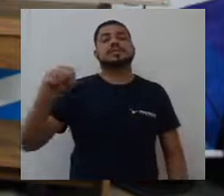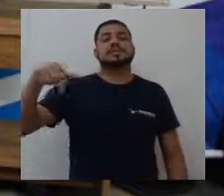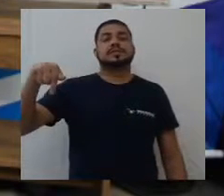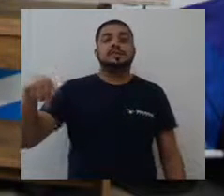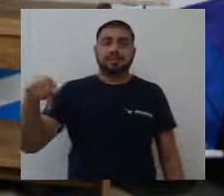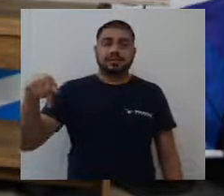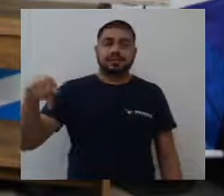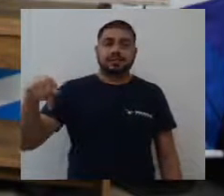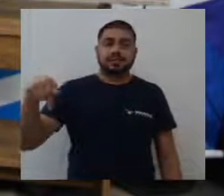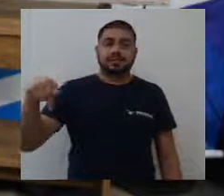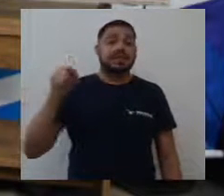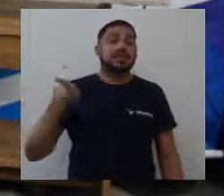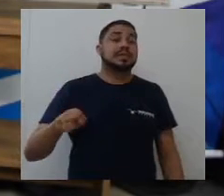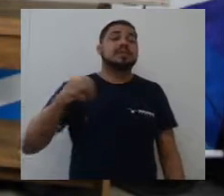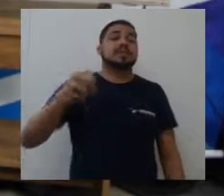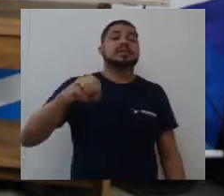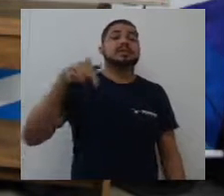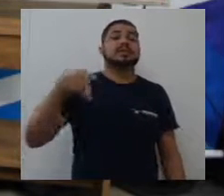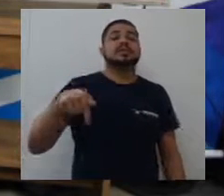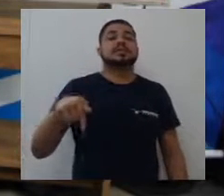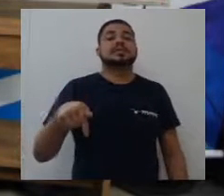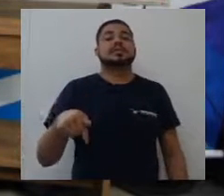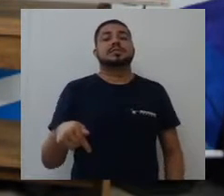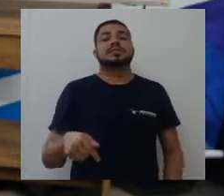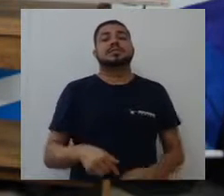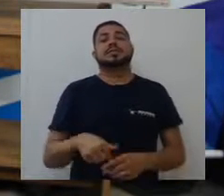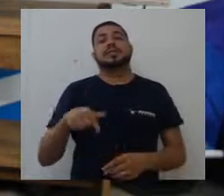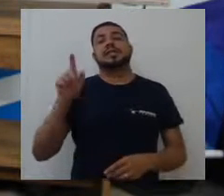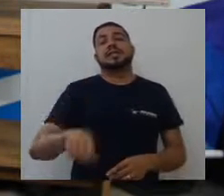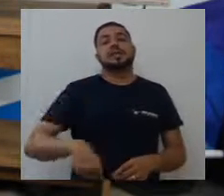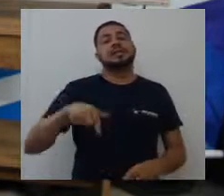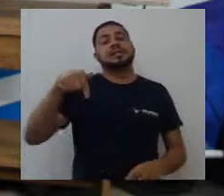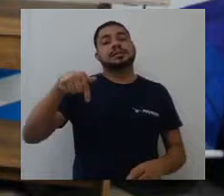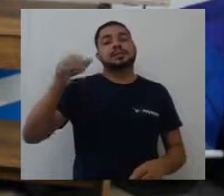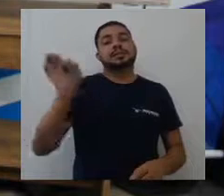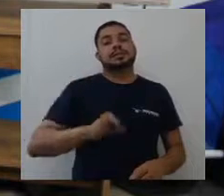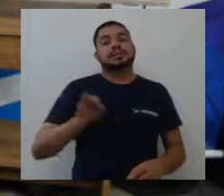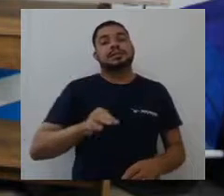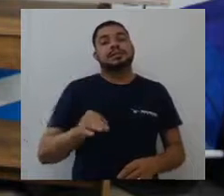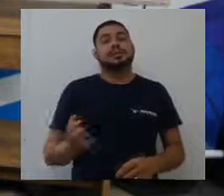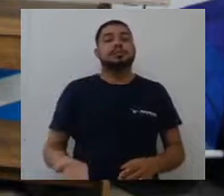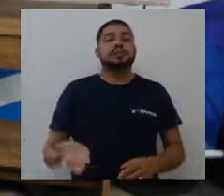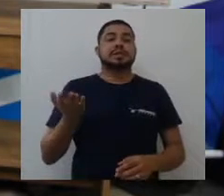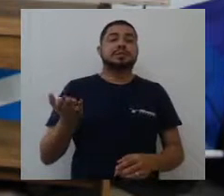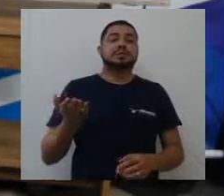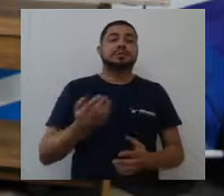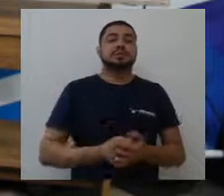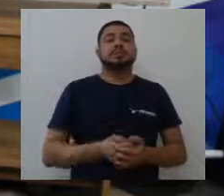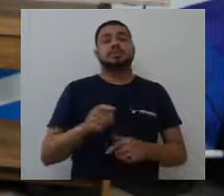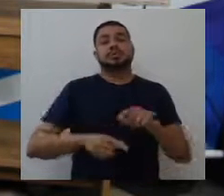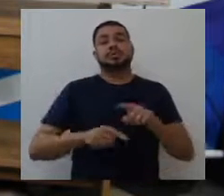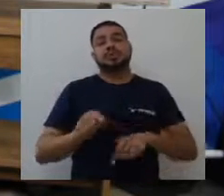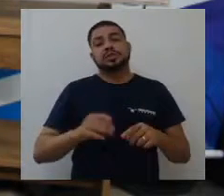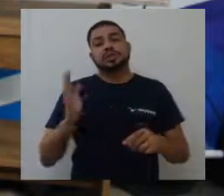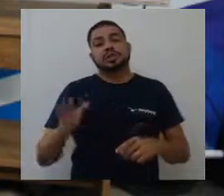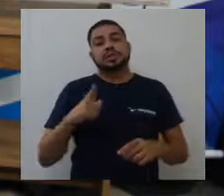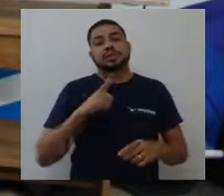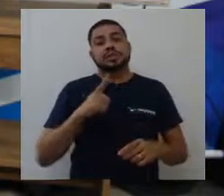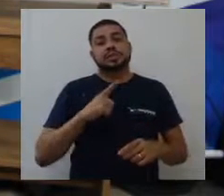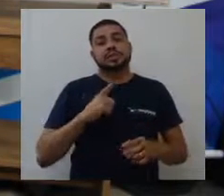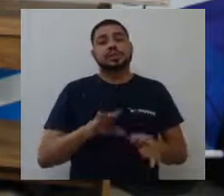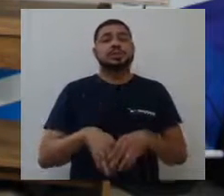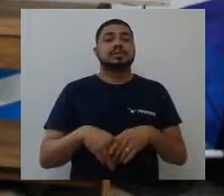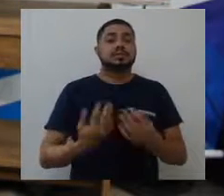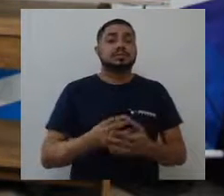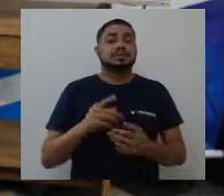1,07. Esse 0,7 aqui indica 7% de aumento. E 1 é o preço que o produto já tinha. Então, para dar esse aumento,